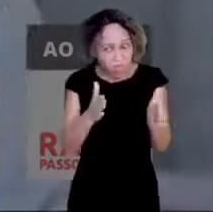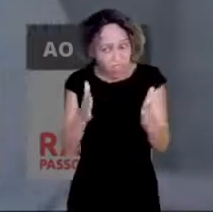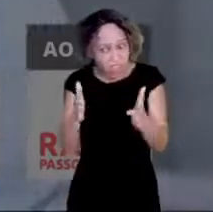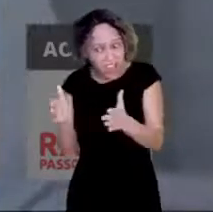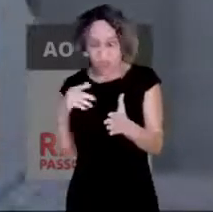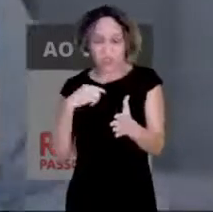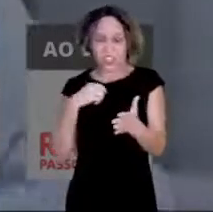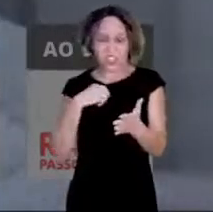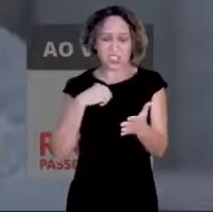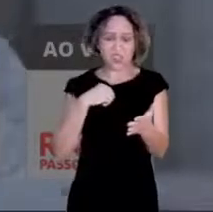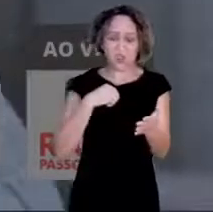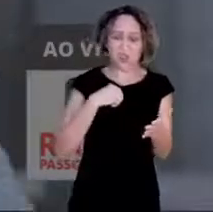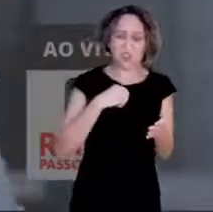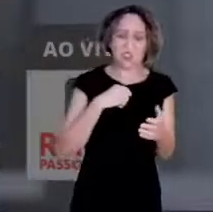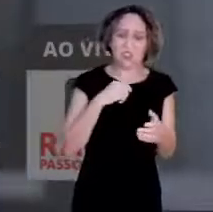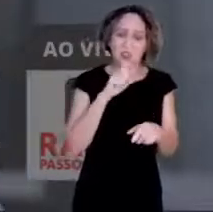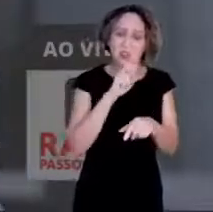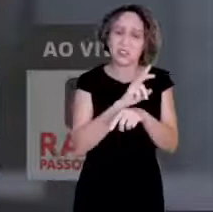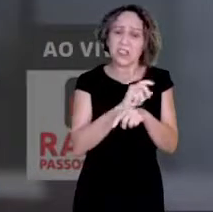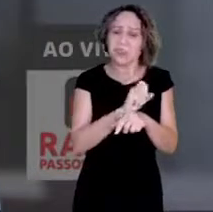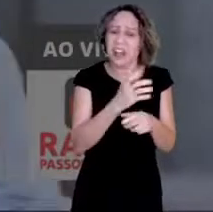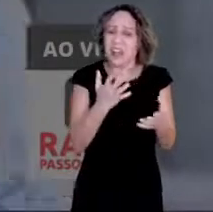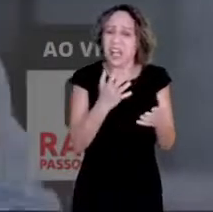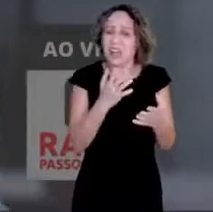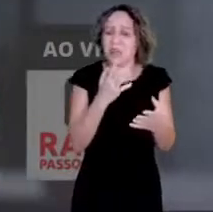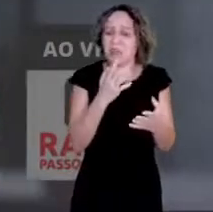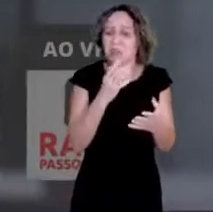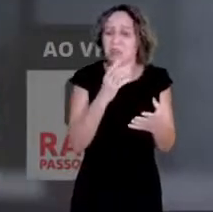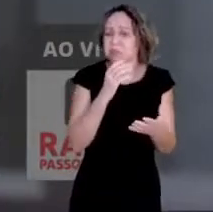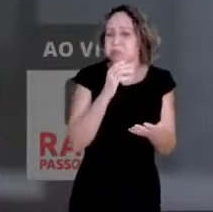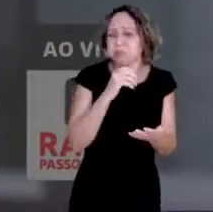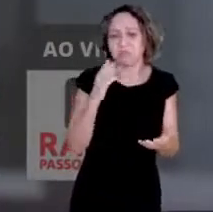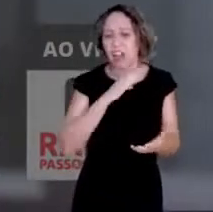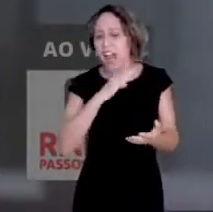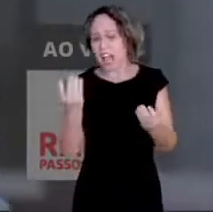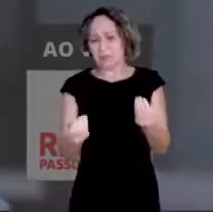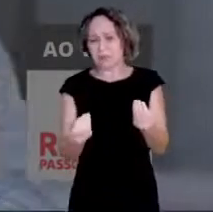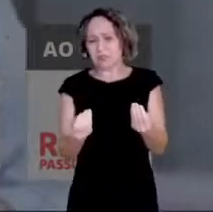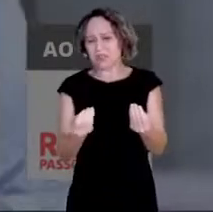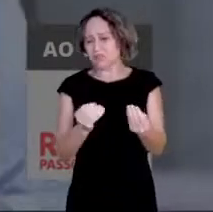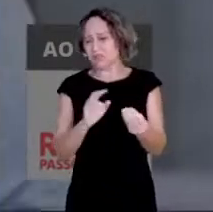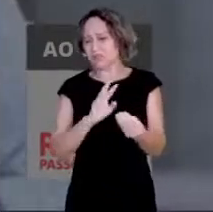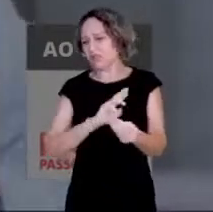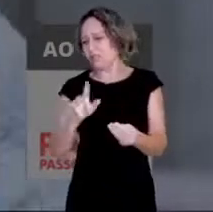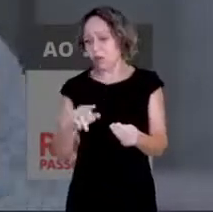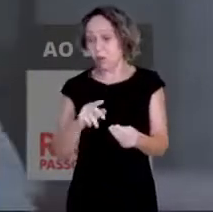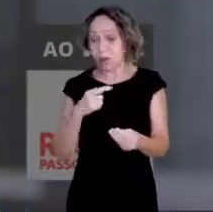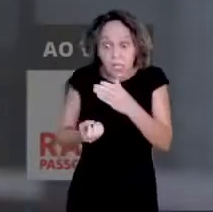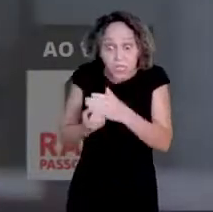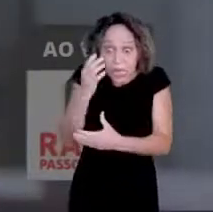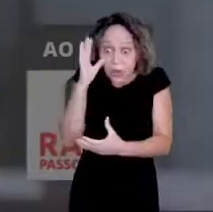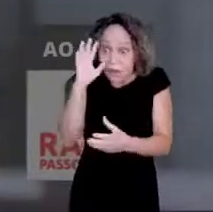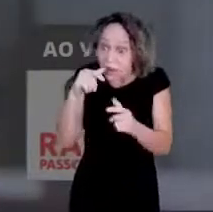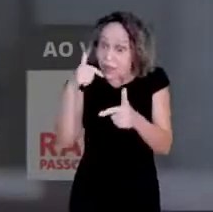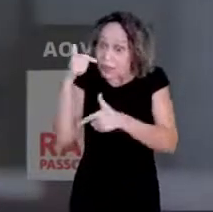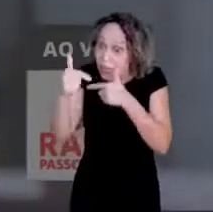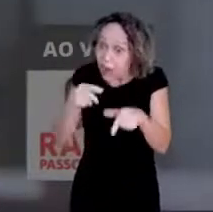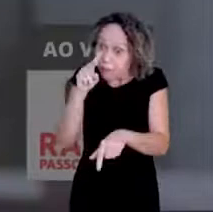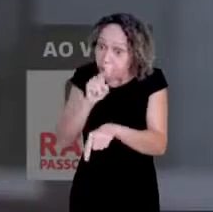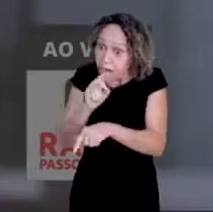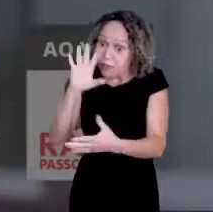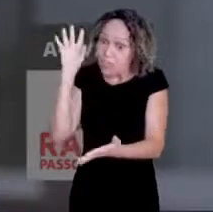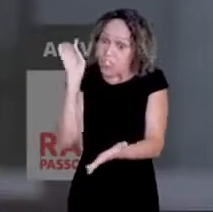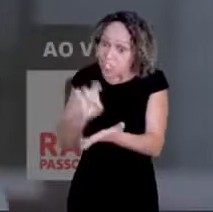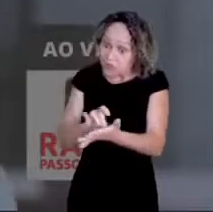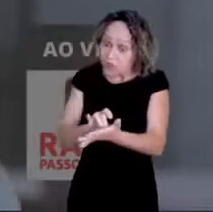preciso que as pessoas tenham férias. É preciso que as pessoas ganhem um salário minimamente digno para comer. É isso que nós